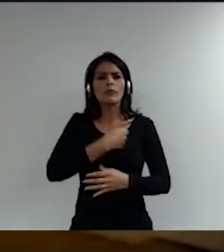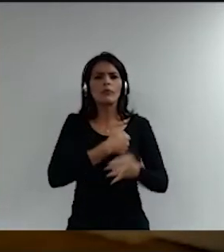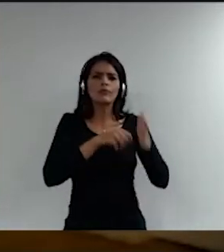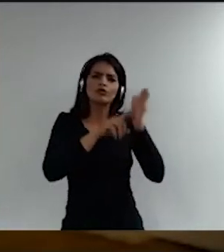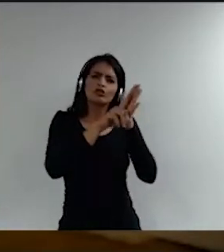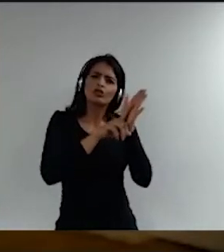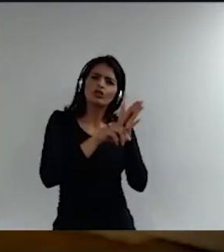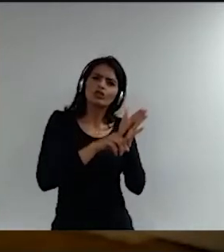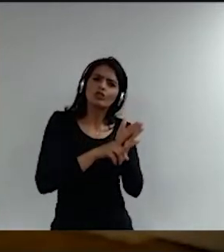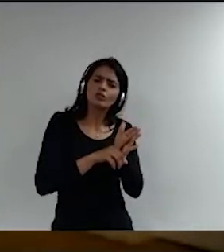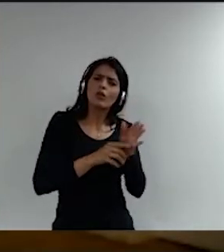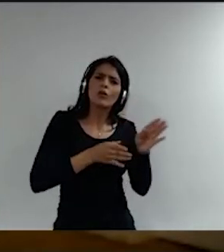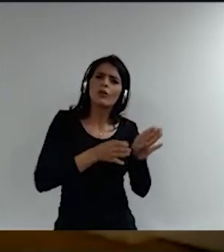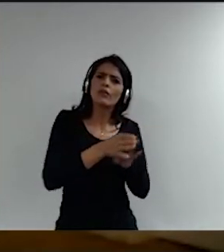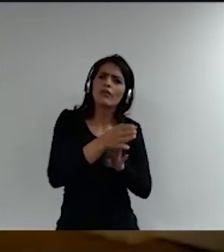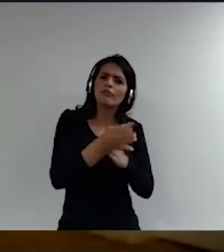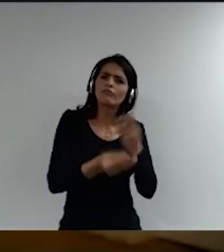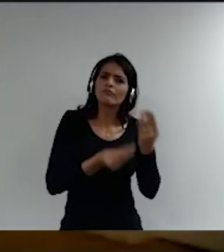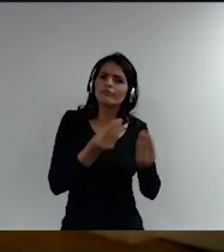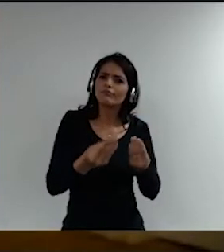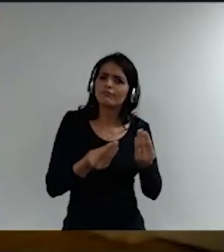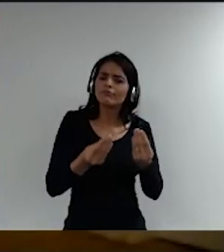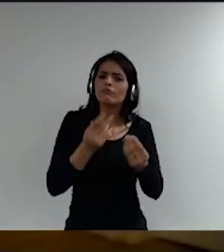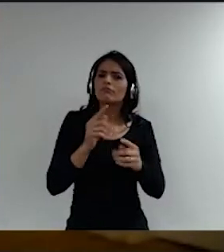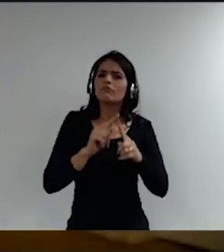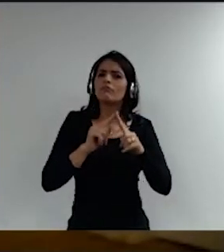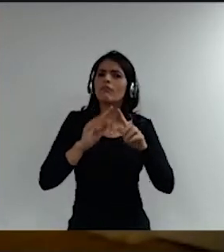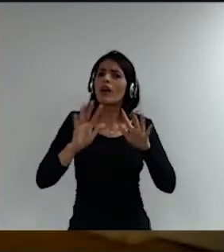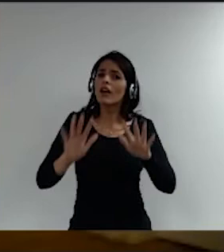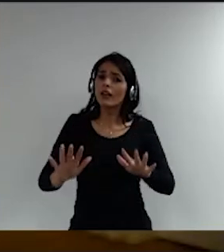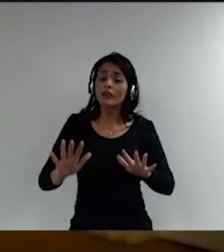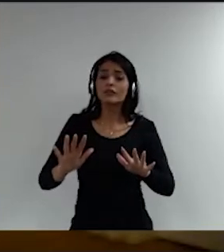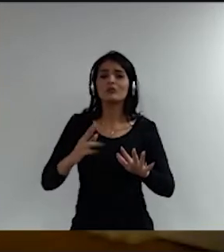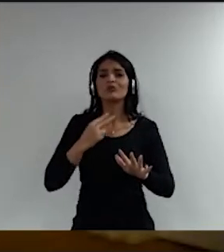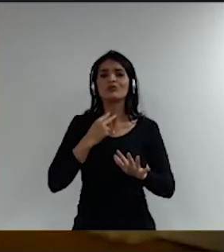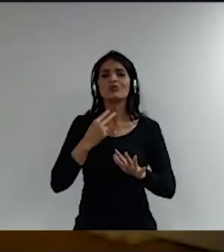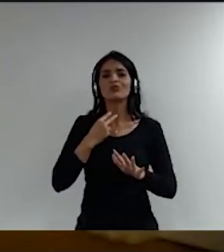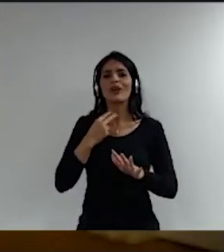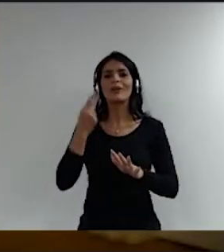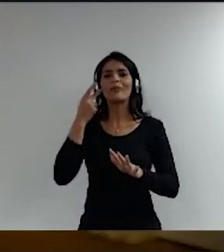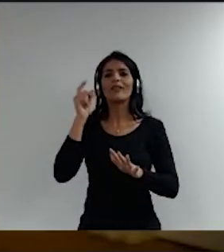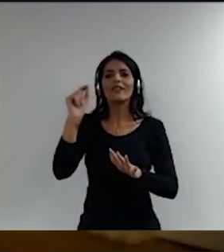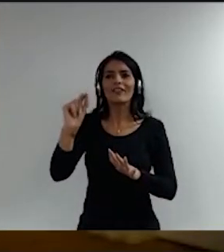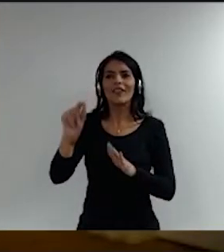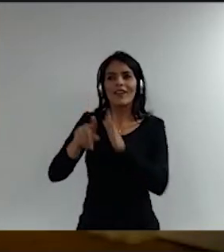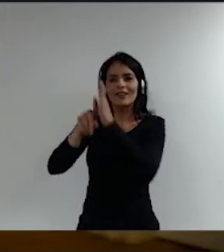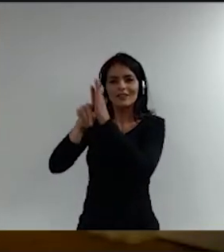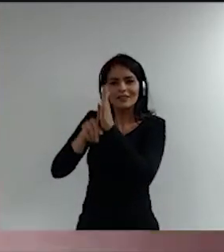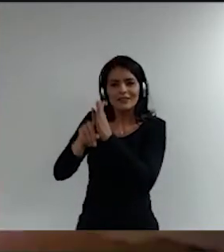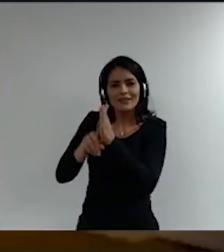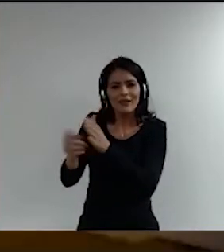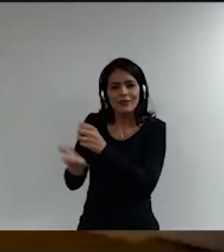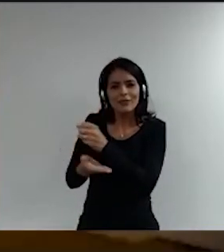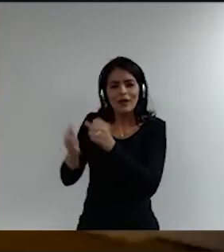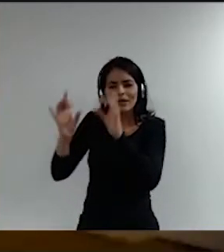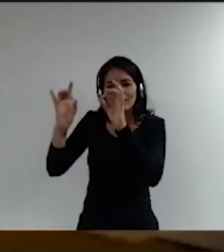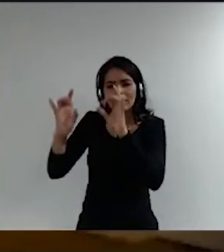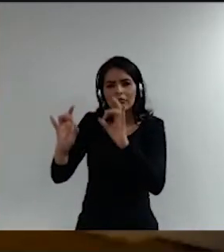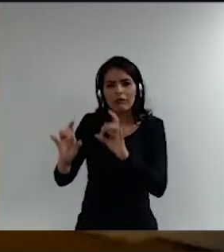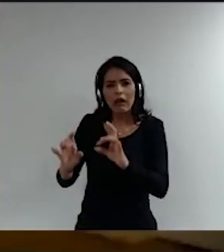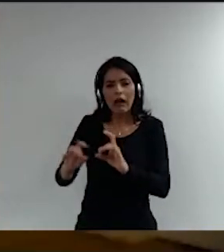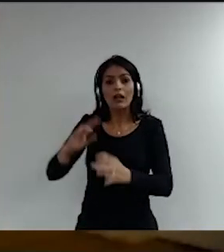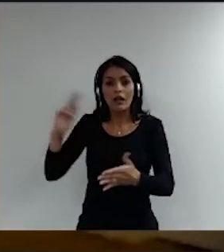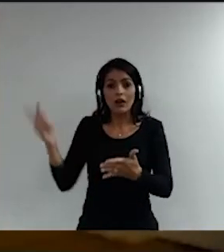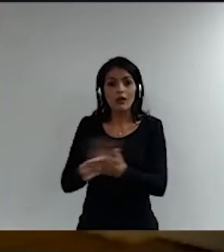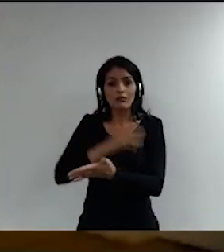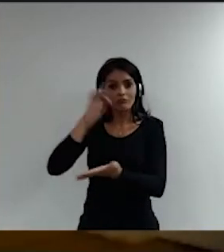rápida, naquela orientação, mas que não permite, às vezes, o exame fundamental do detalhe, o detalhe do caso concreto.